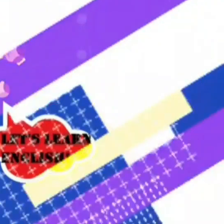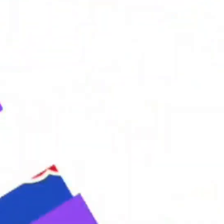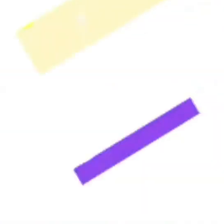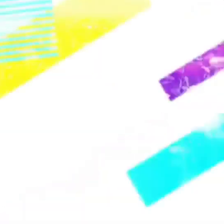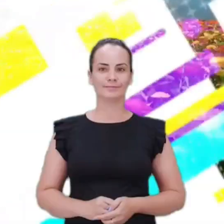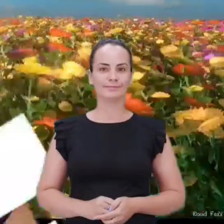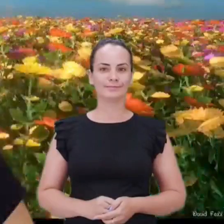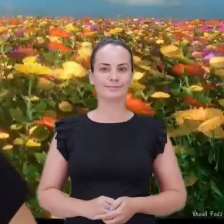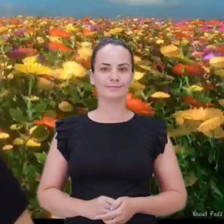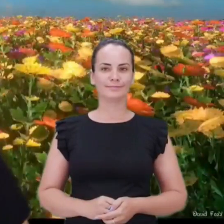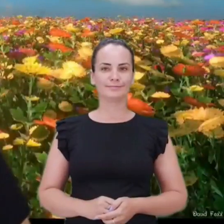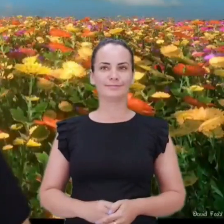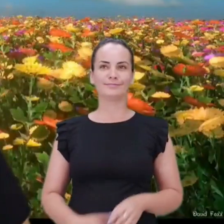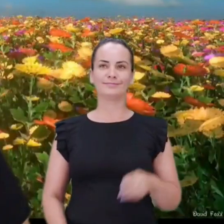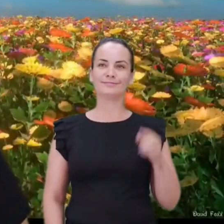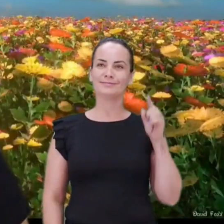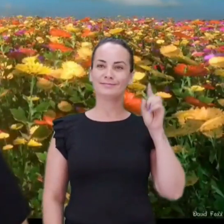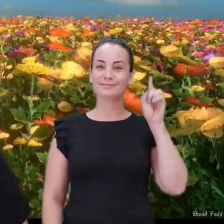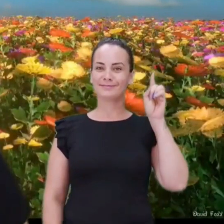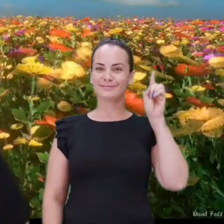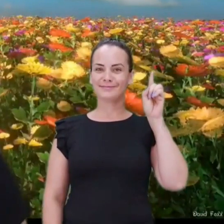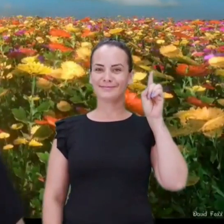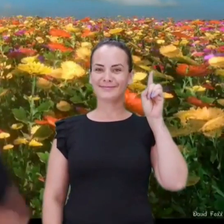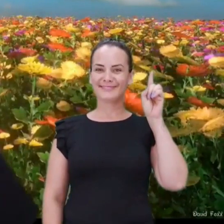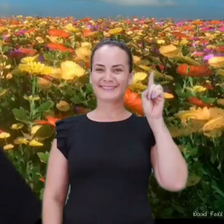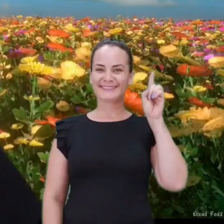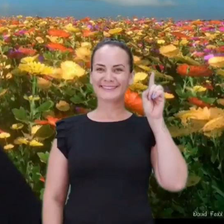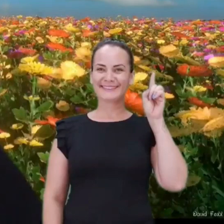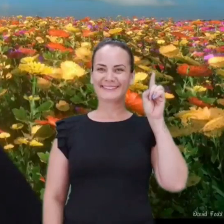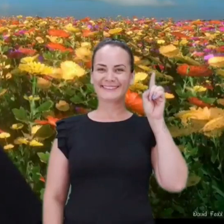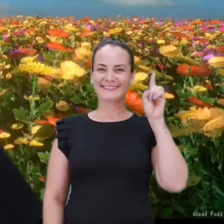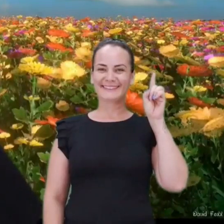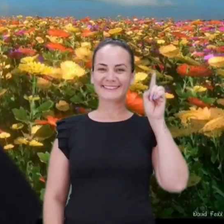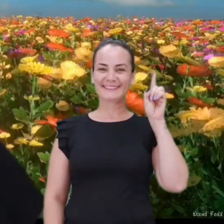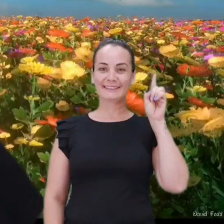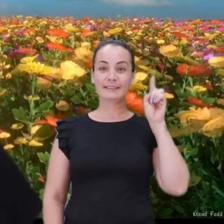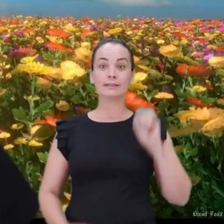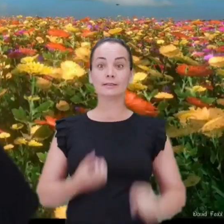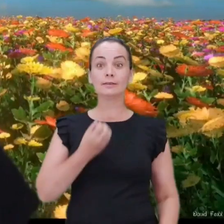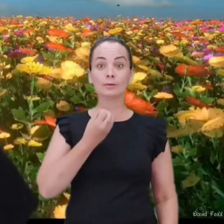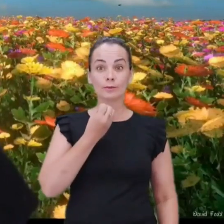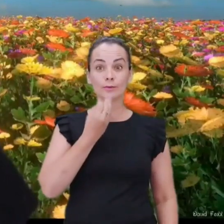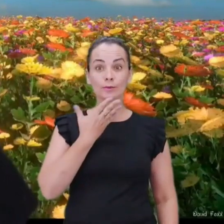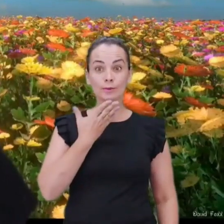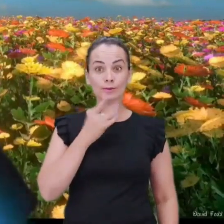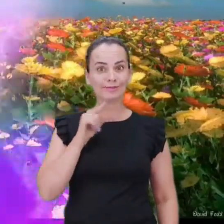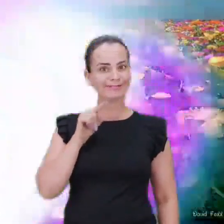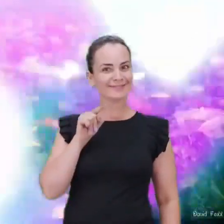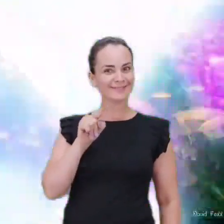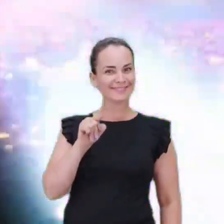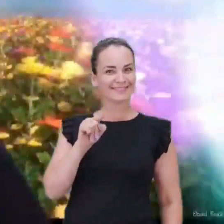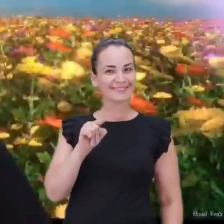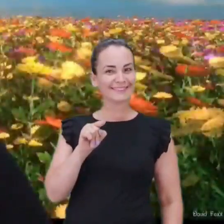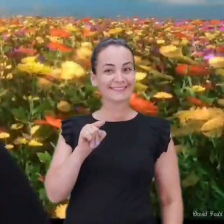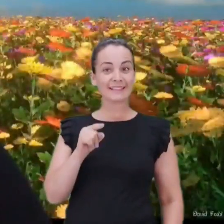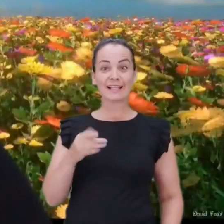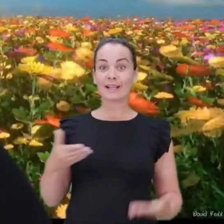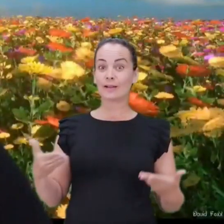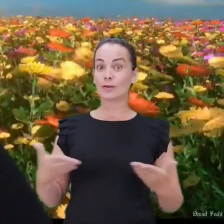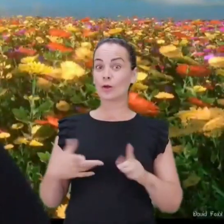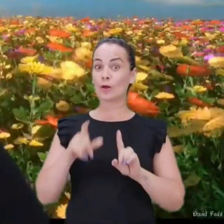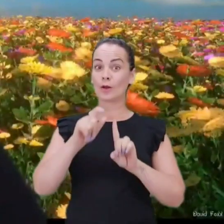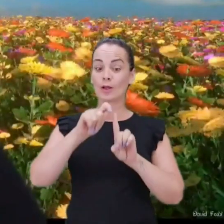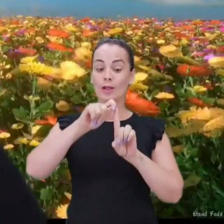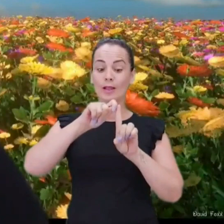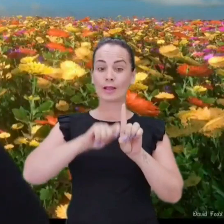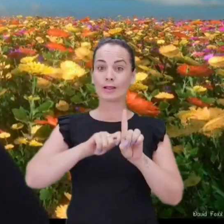your hands? Hello, student. How are you? Tudo bem com você? Estamos no